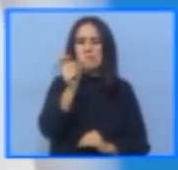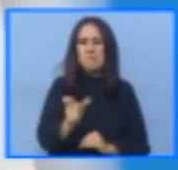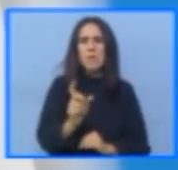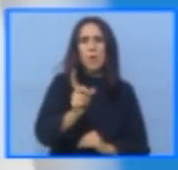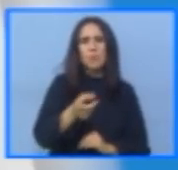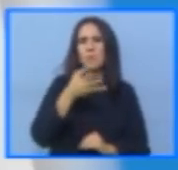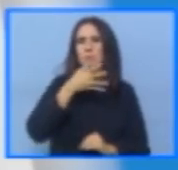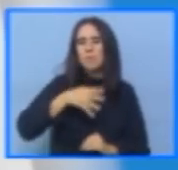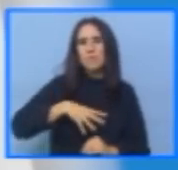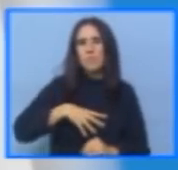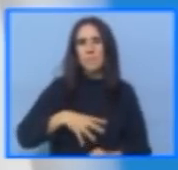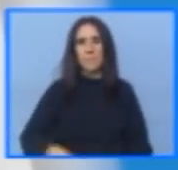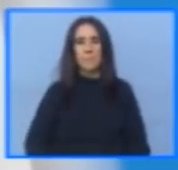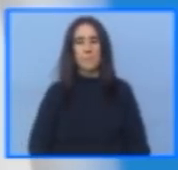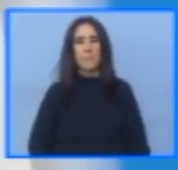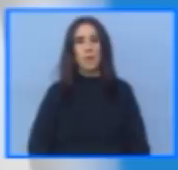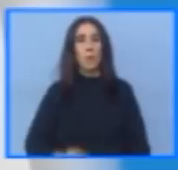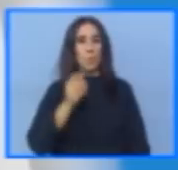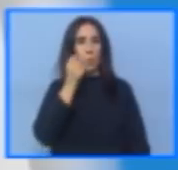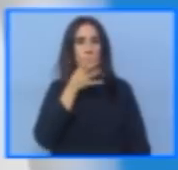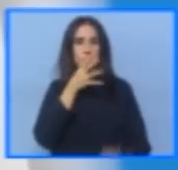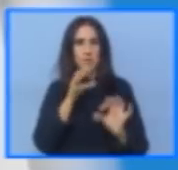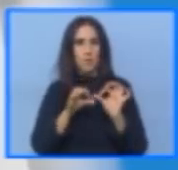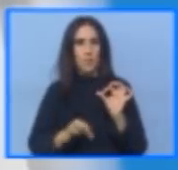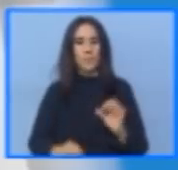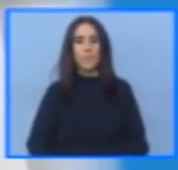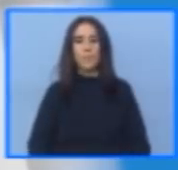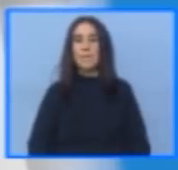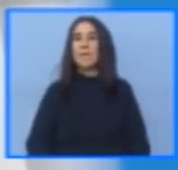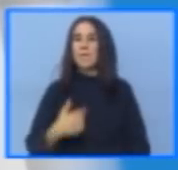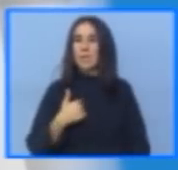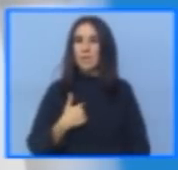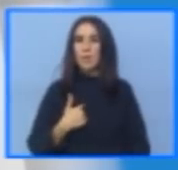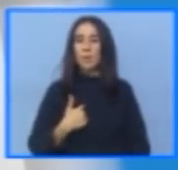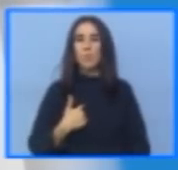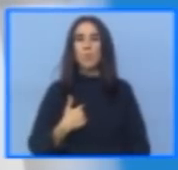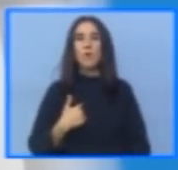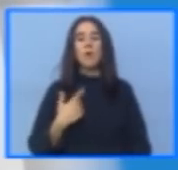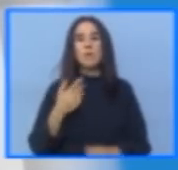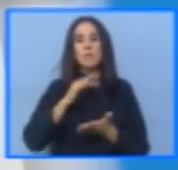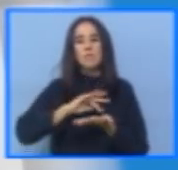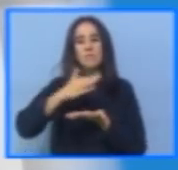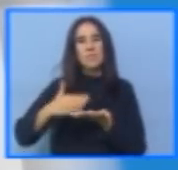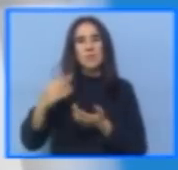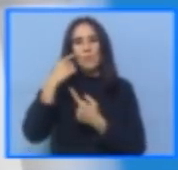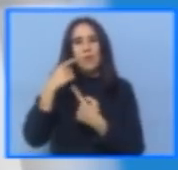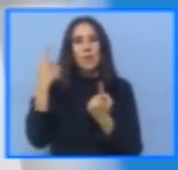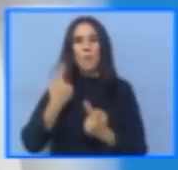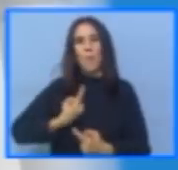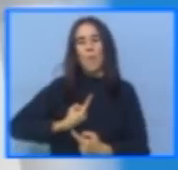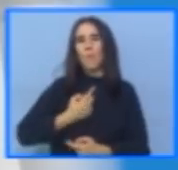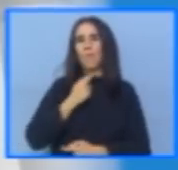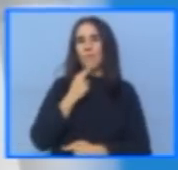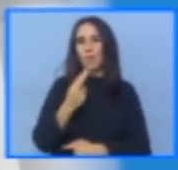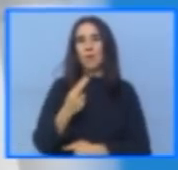mesmo? Ele declarou: eu sou a voz do que clama no deserto. Endireitai